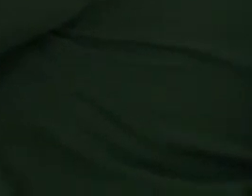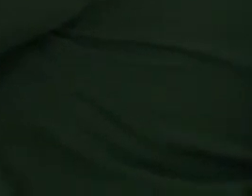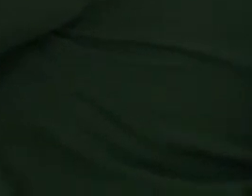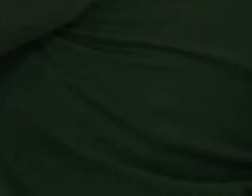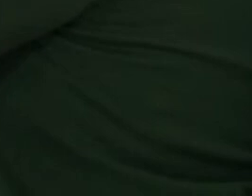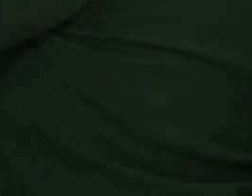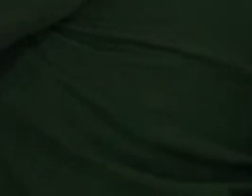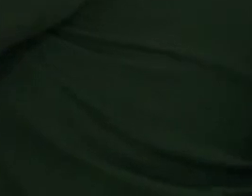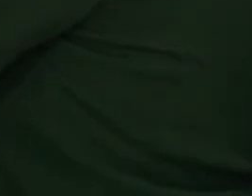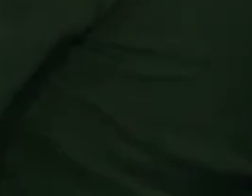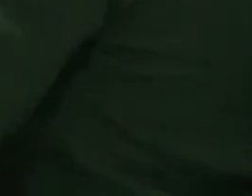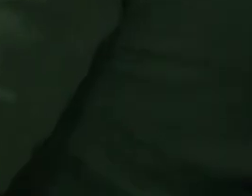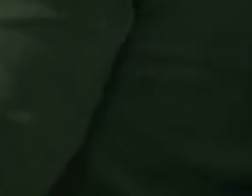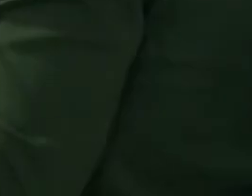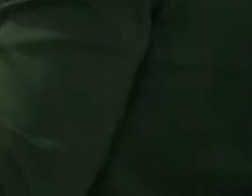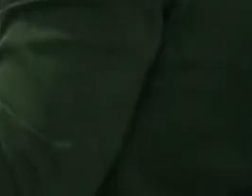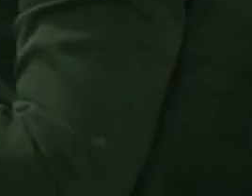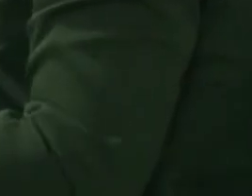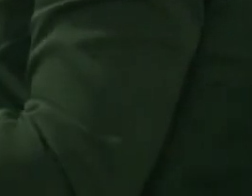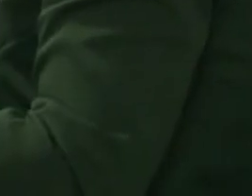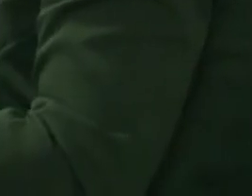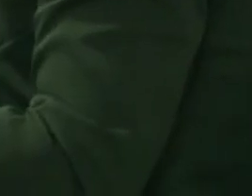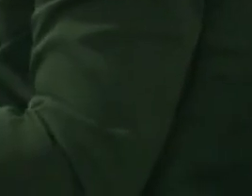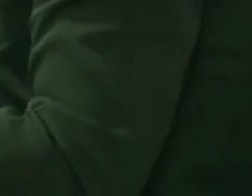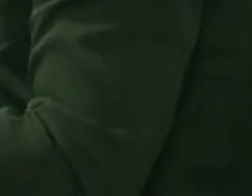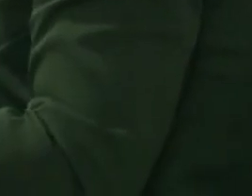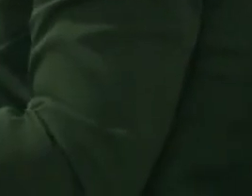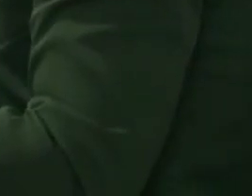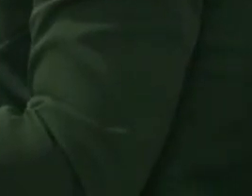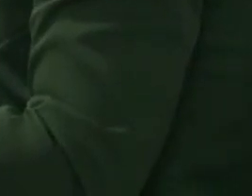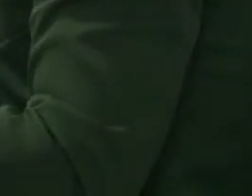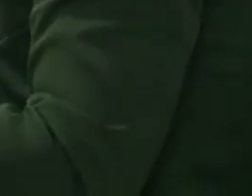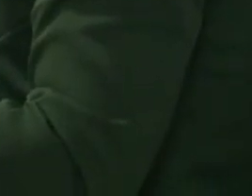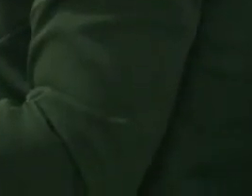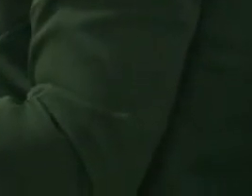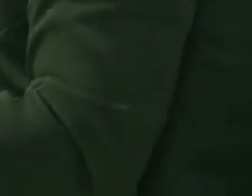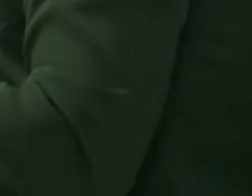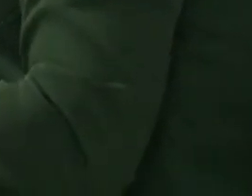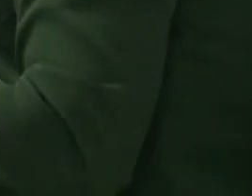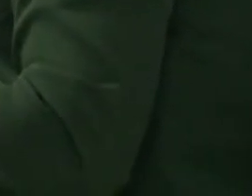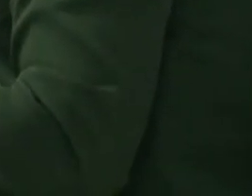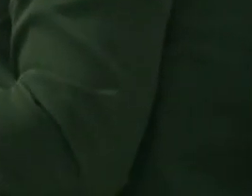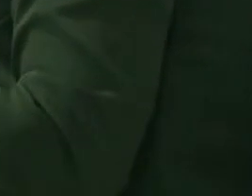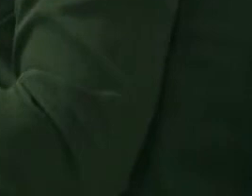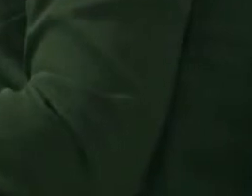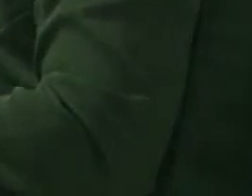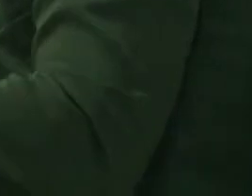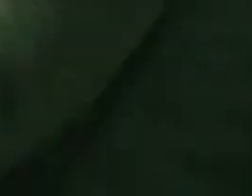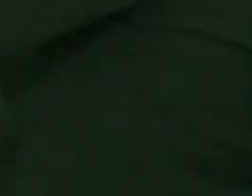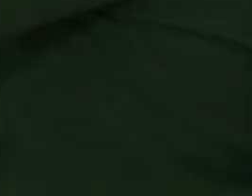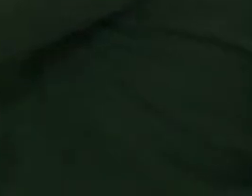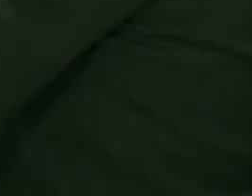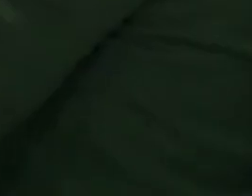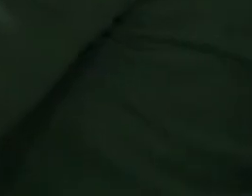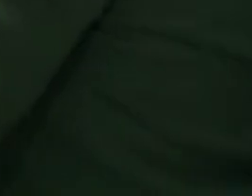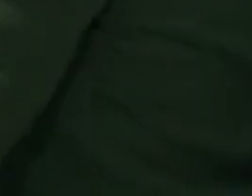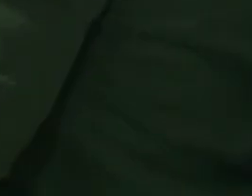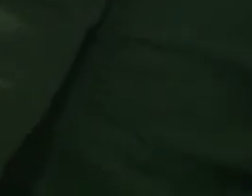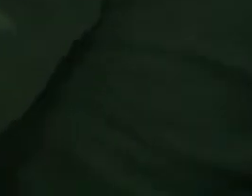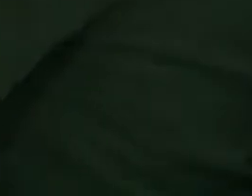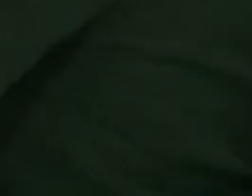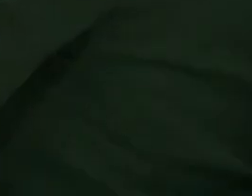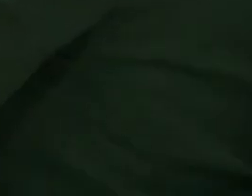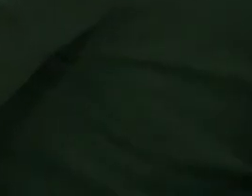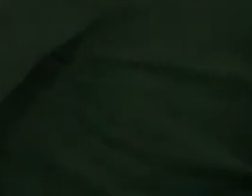governo. É a mesma coisa de uma Secretaria de Governo. Qual é a função ali? Vai englobar o quê?